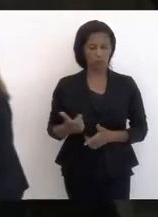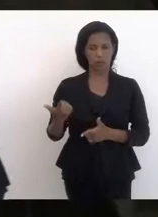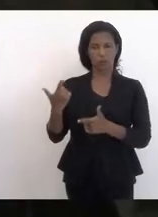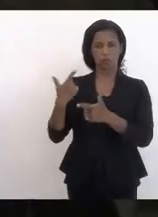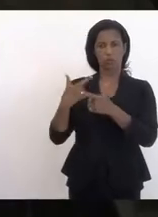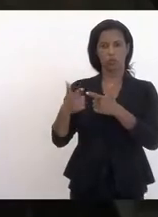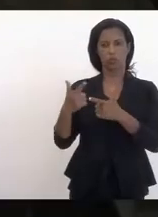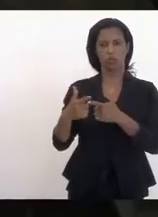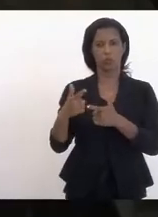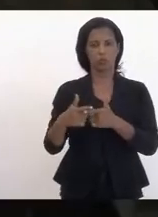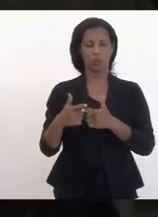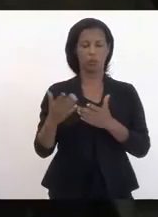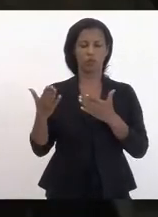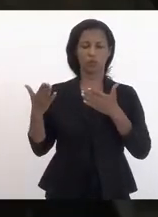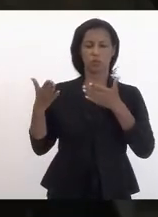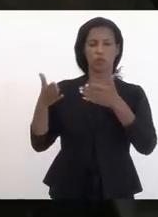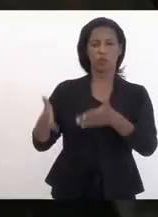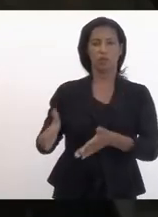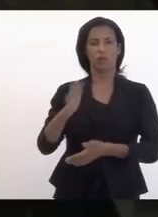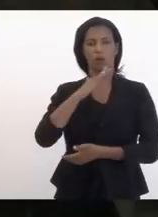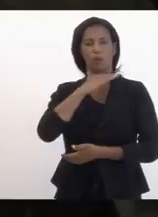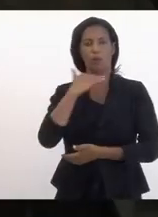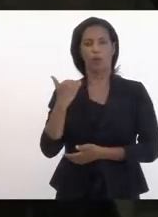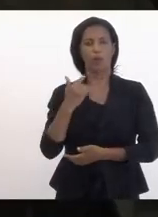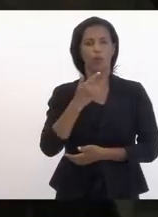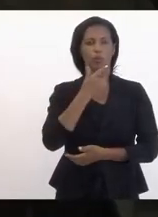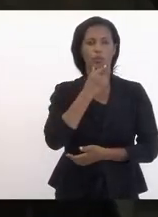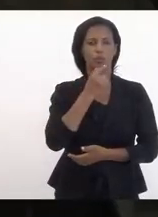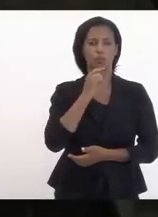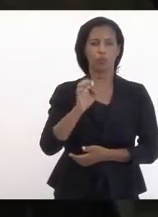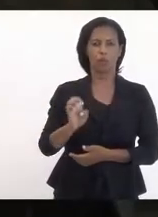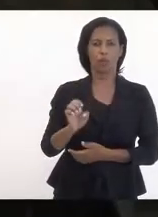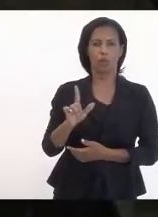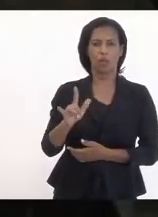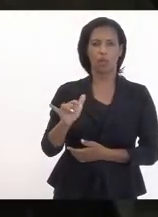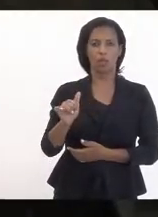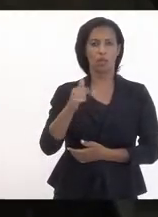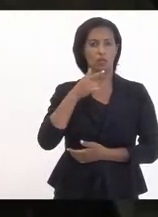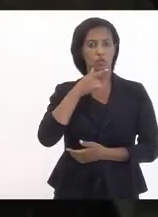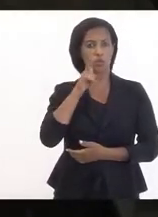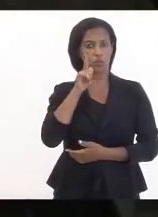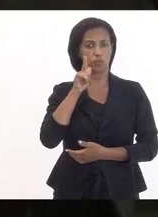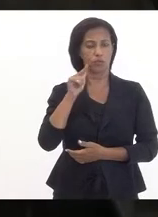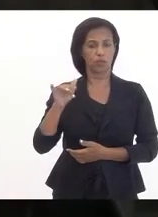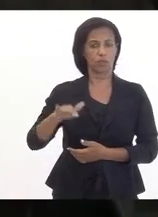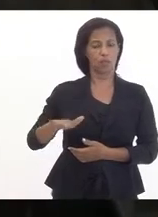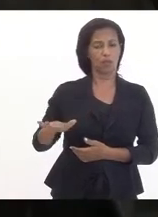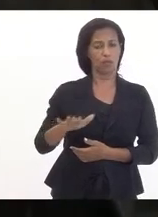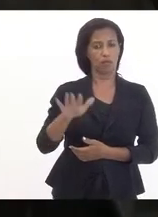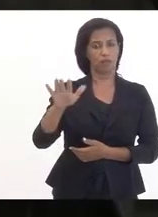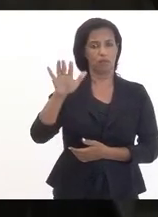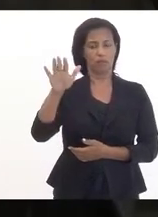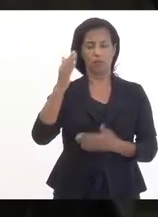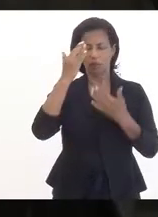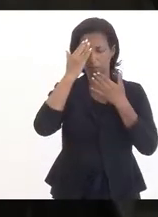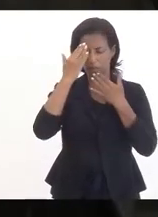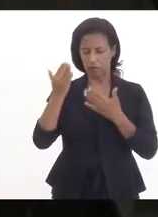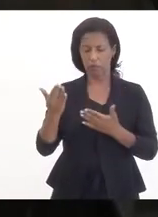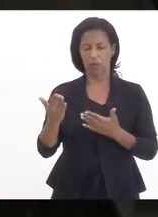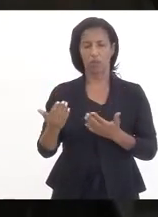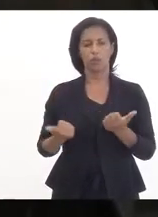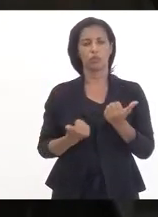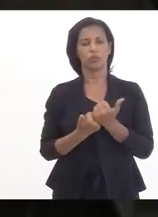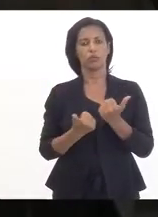ao assassinato do Elias ontem, no Morro do Palácio. Vamos continuar pressionando. Quero agradecer ao